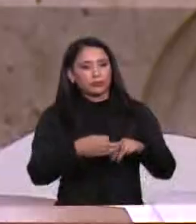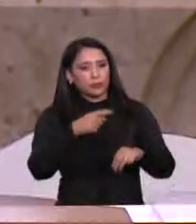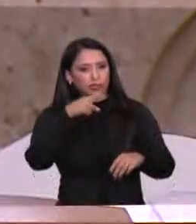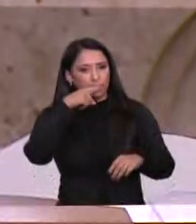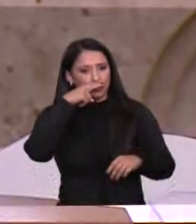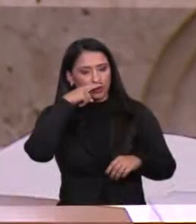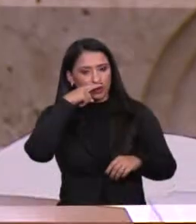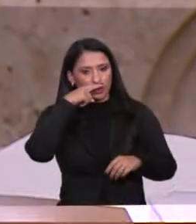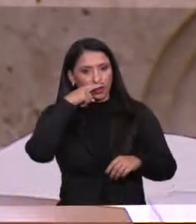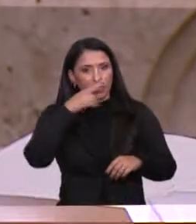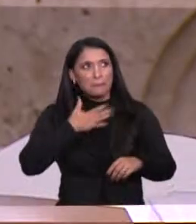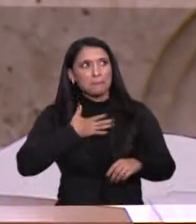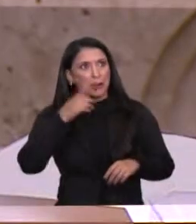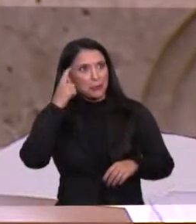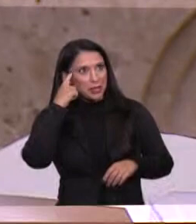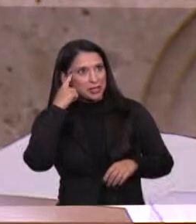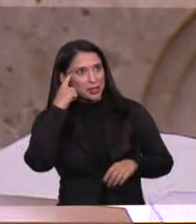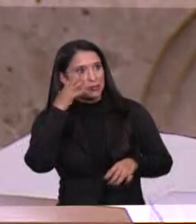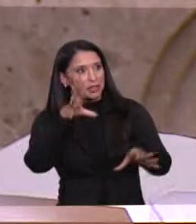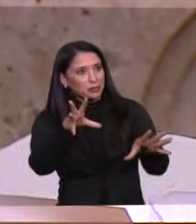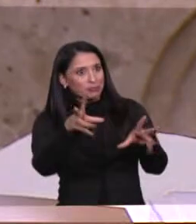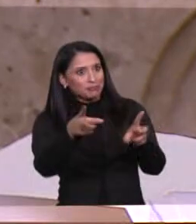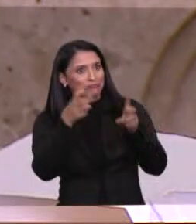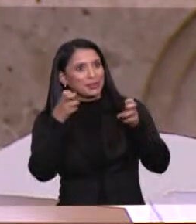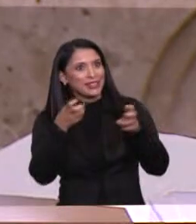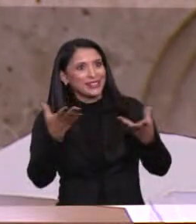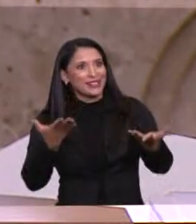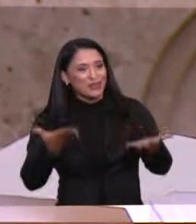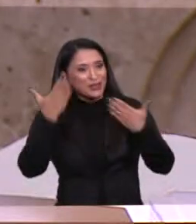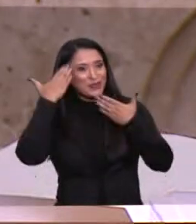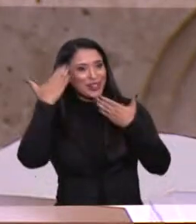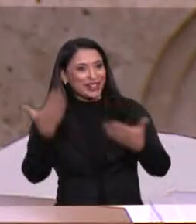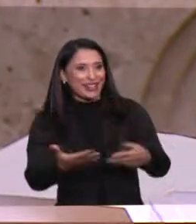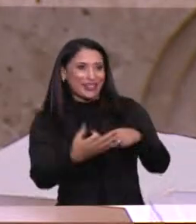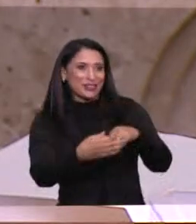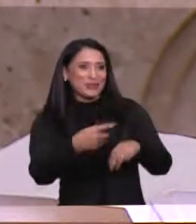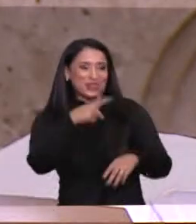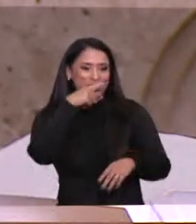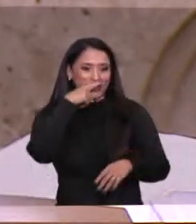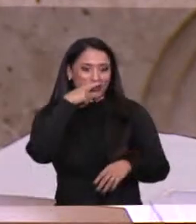até o meu pensamento muito obrigada exatamente